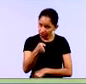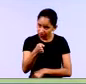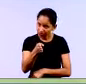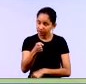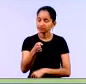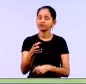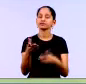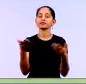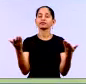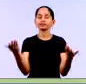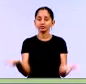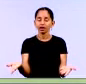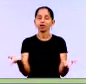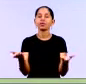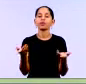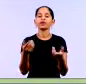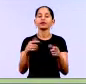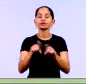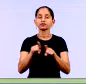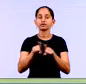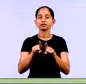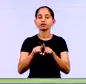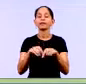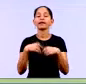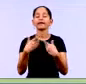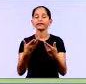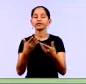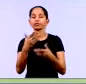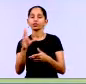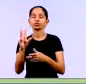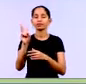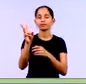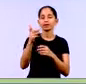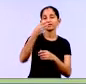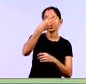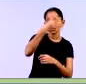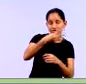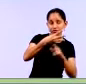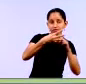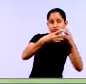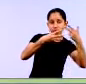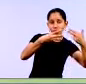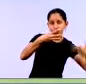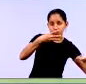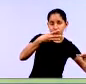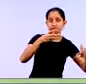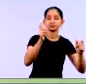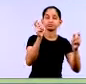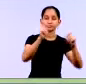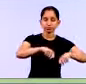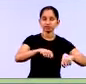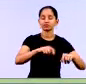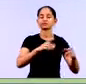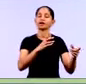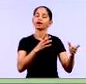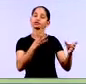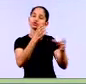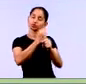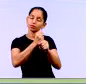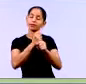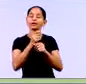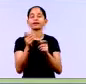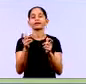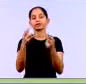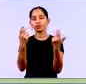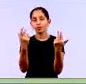de obra, matéria-prima, mão de obra e custos indiretos, eu vou ter esse total por